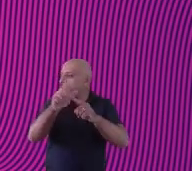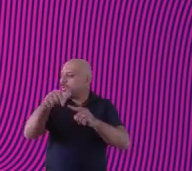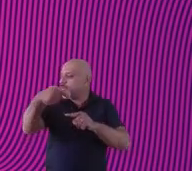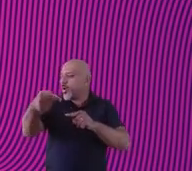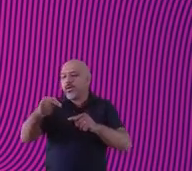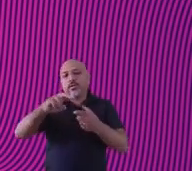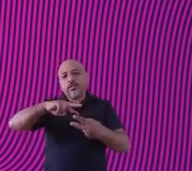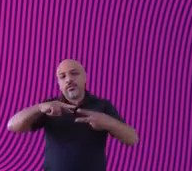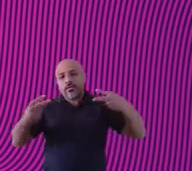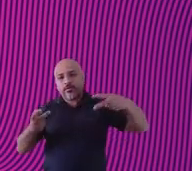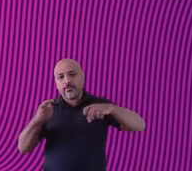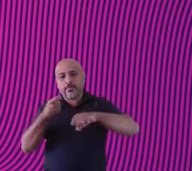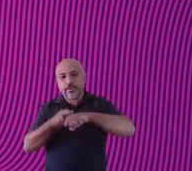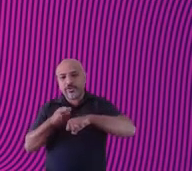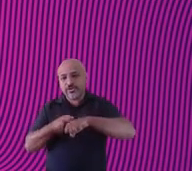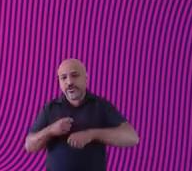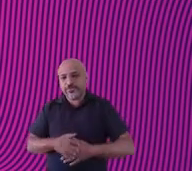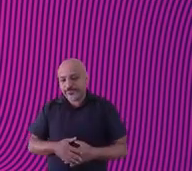transplante